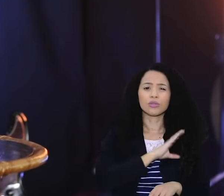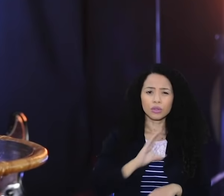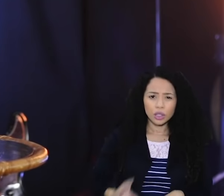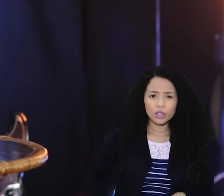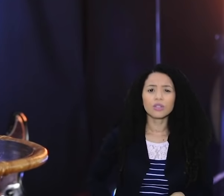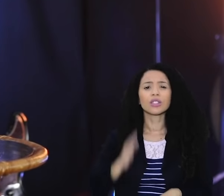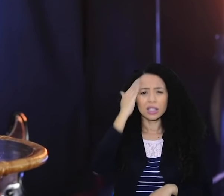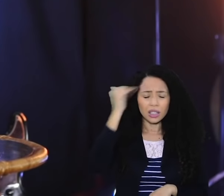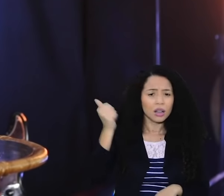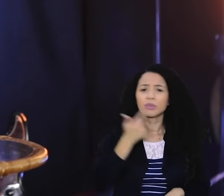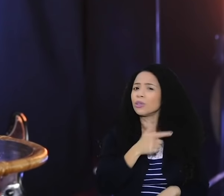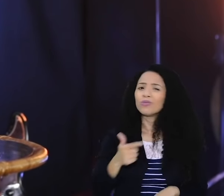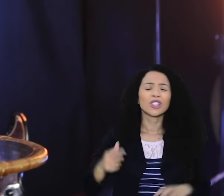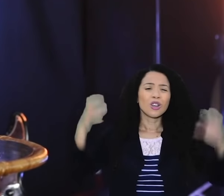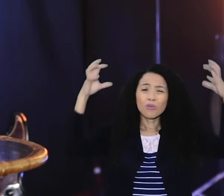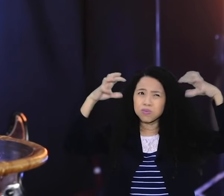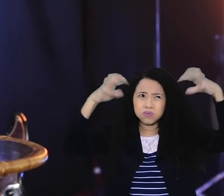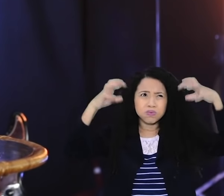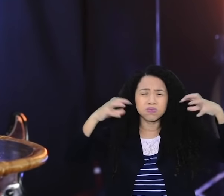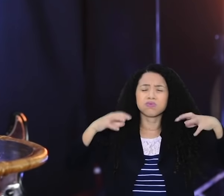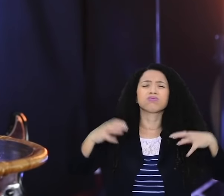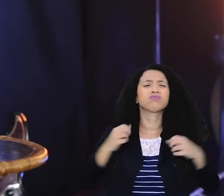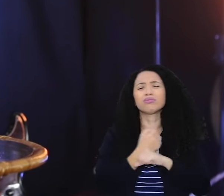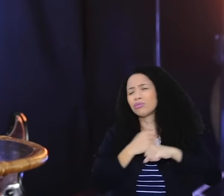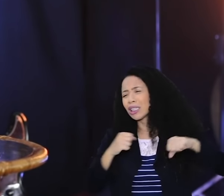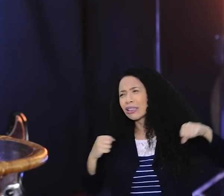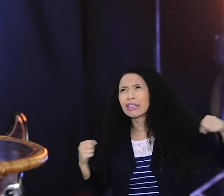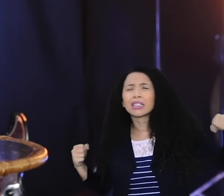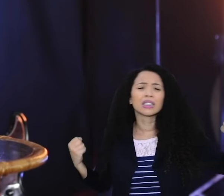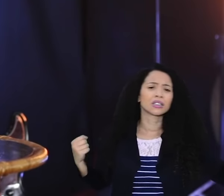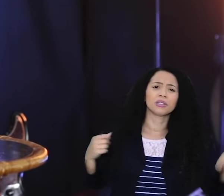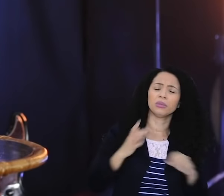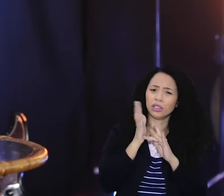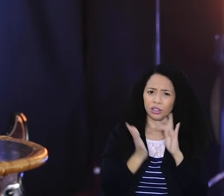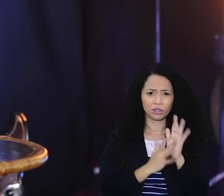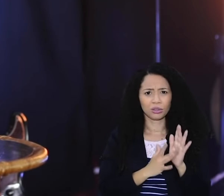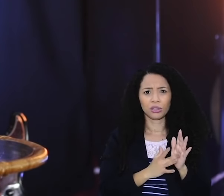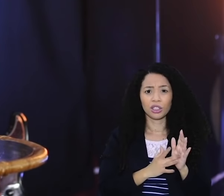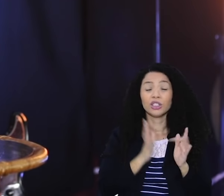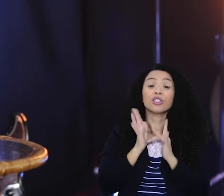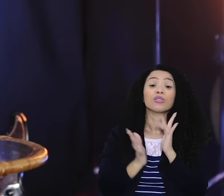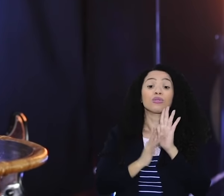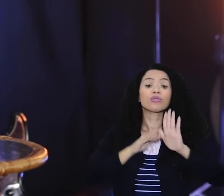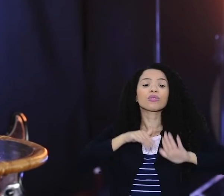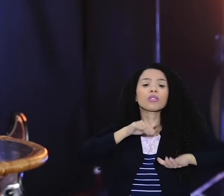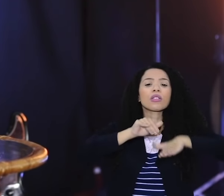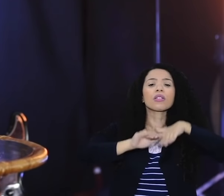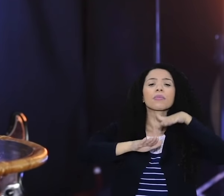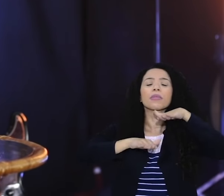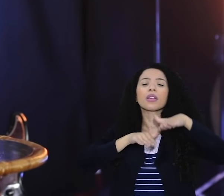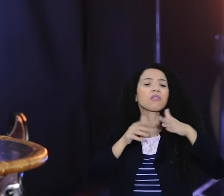Cristo e sabe que não tem tempestade grande para ele, não tem tormenta terrível para ele. Ele caminha sobre